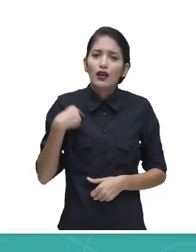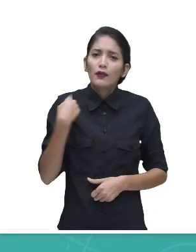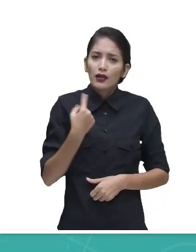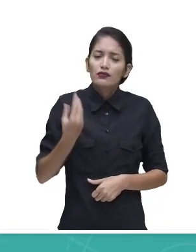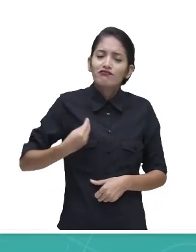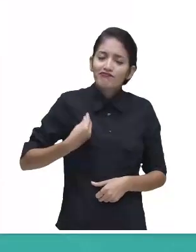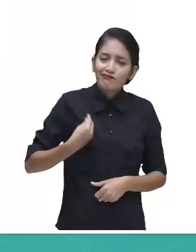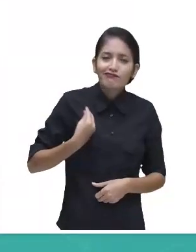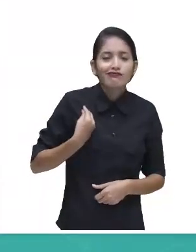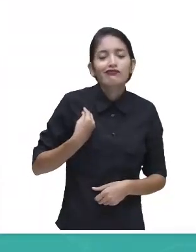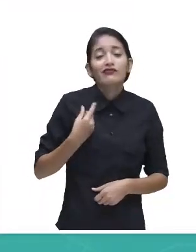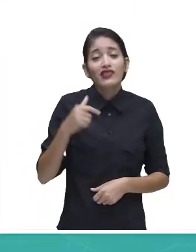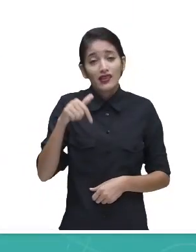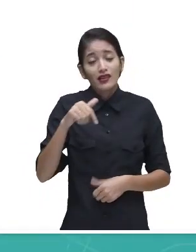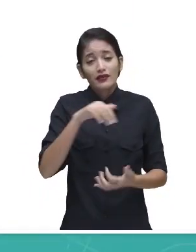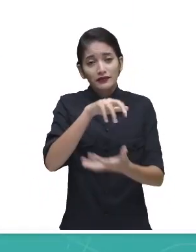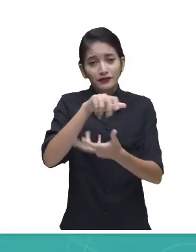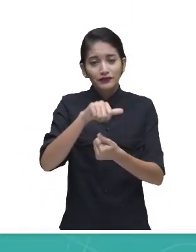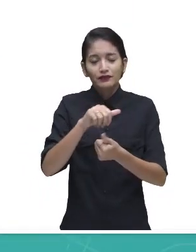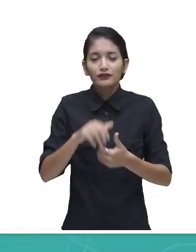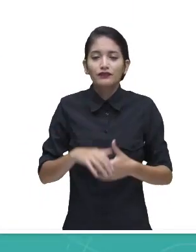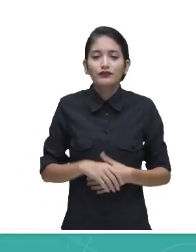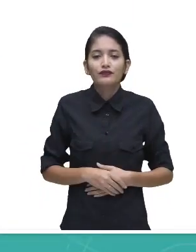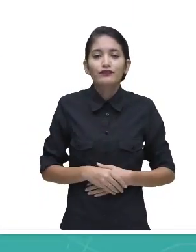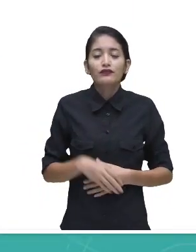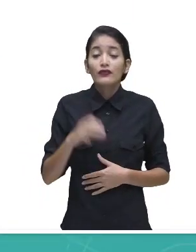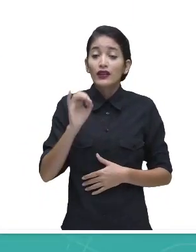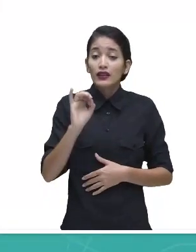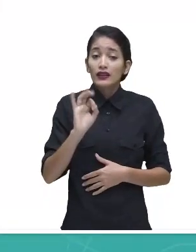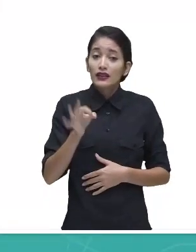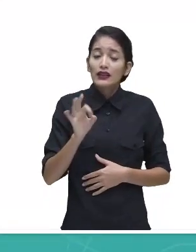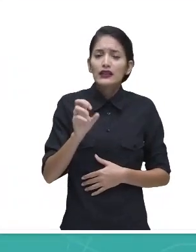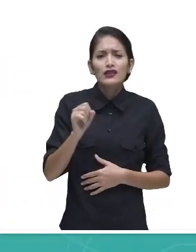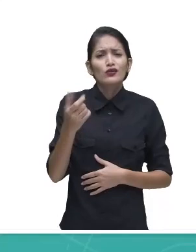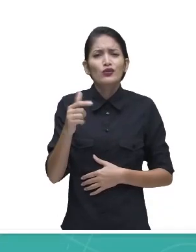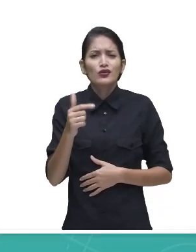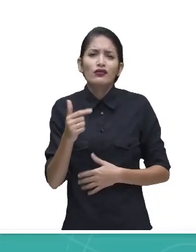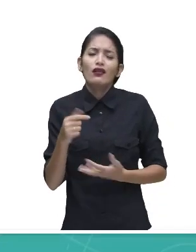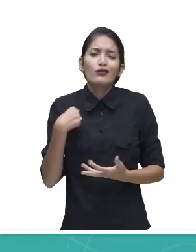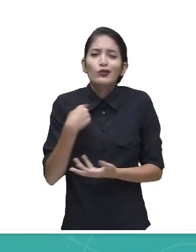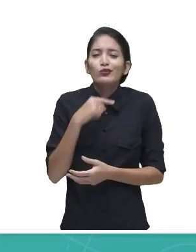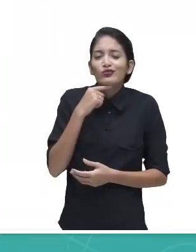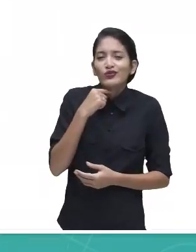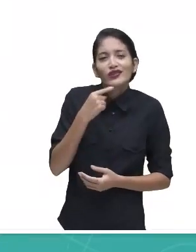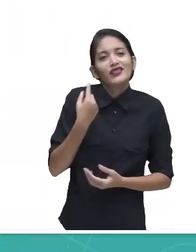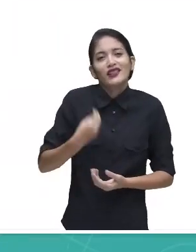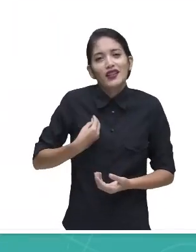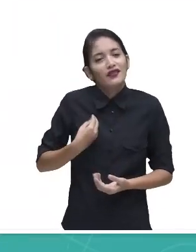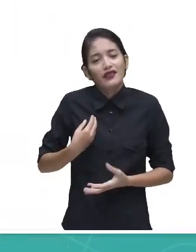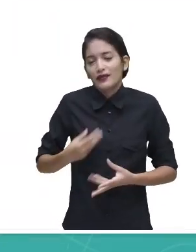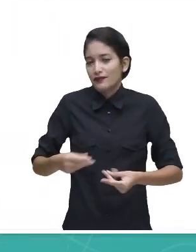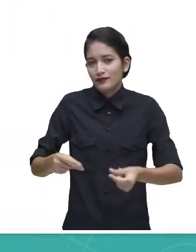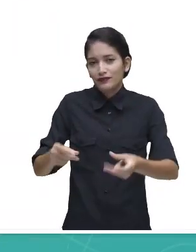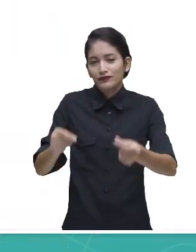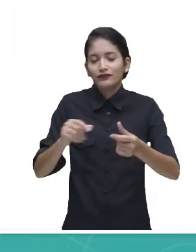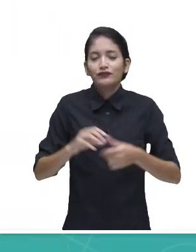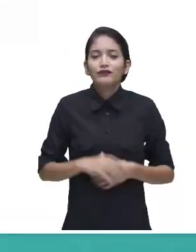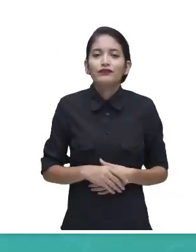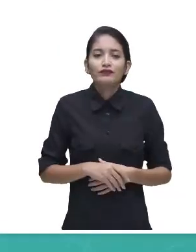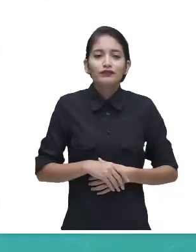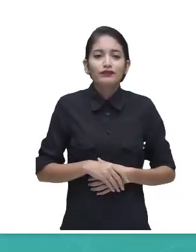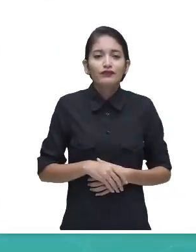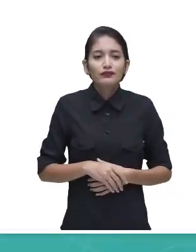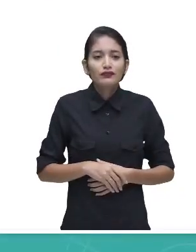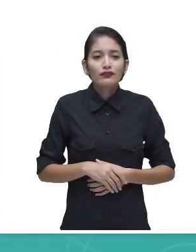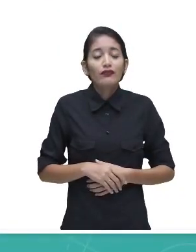vida aqui no nosso planeta, certo? Se não tivesse, seria tudo gelado e a gente não ia conseguir sobreviver, né?